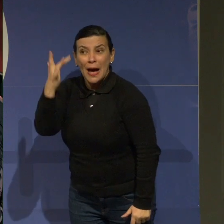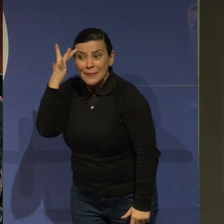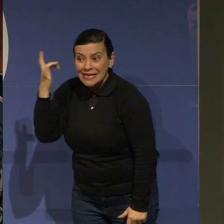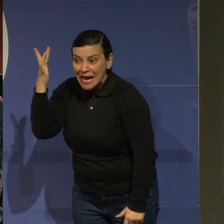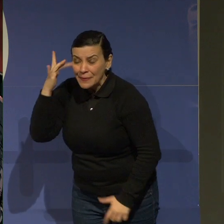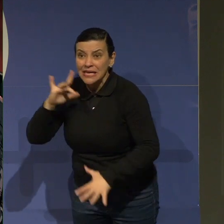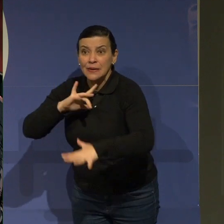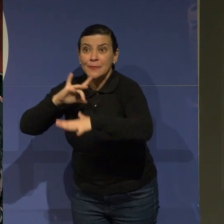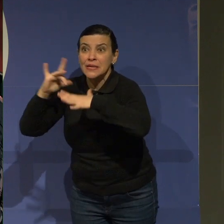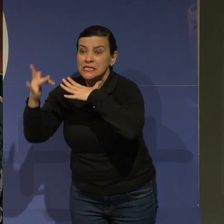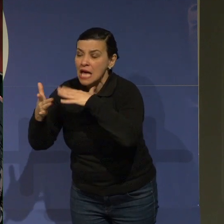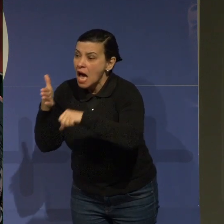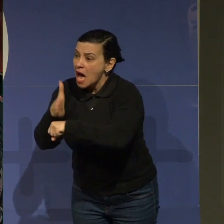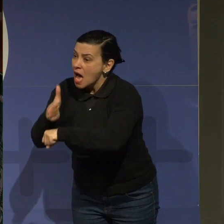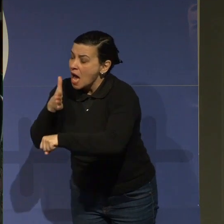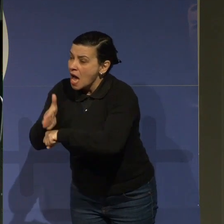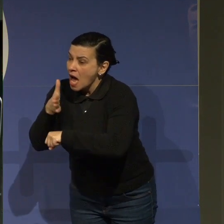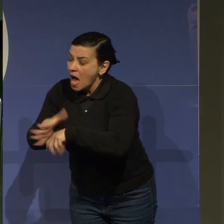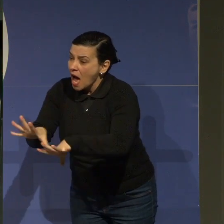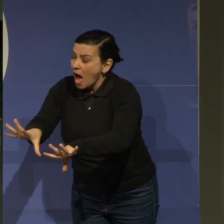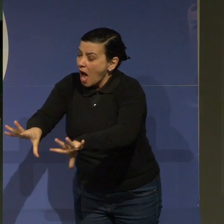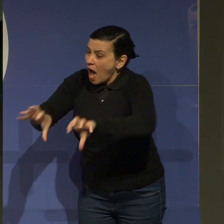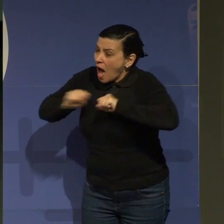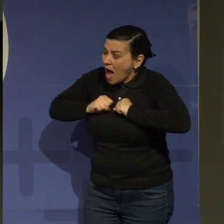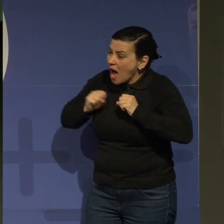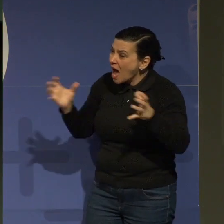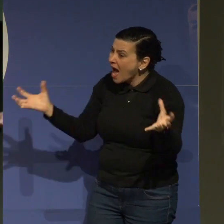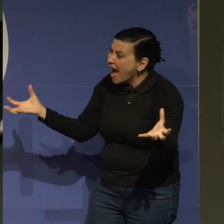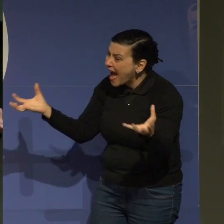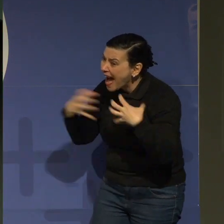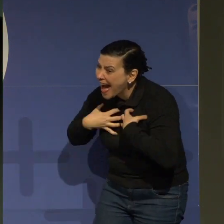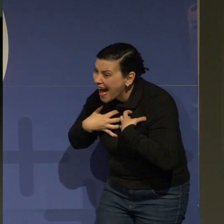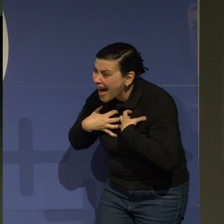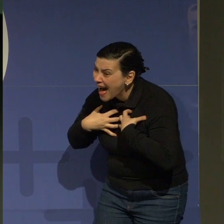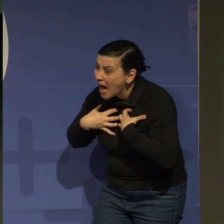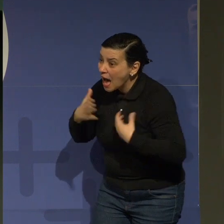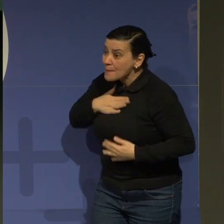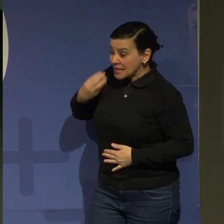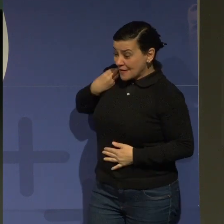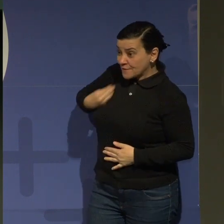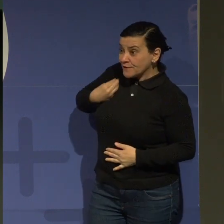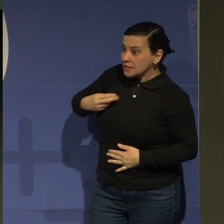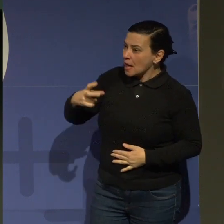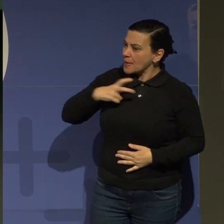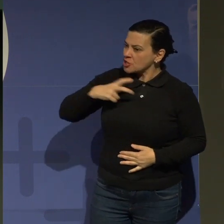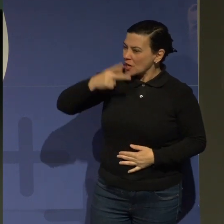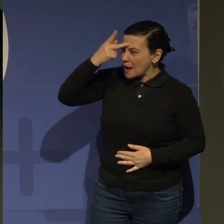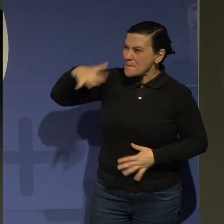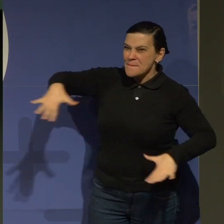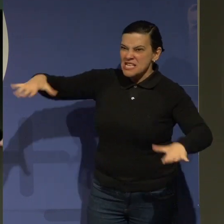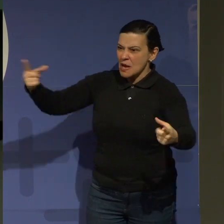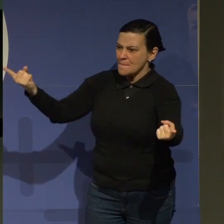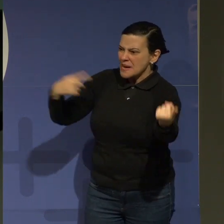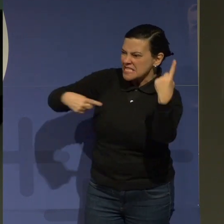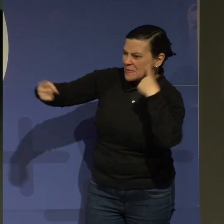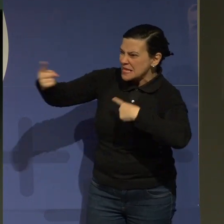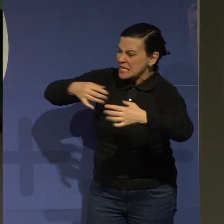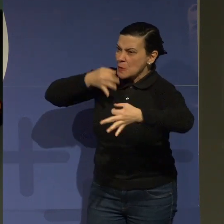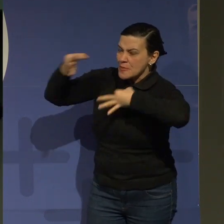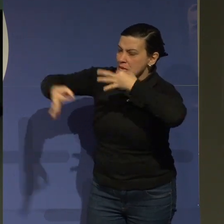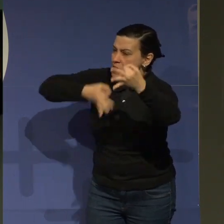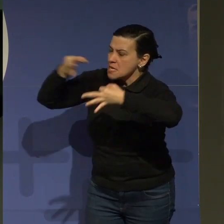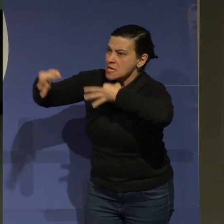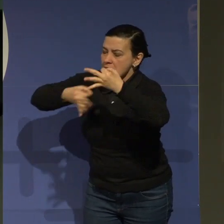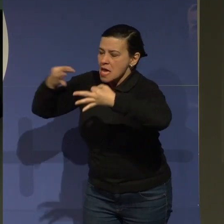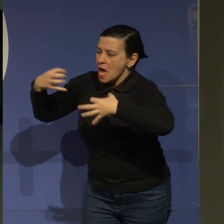mais crescente por conta de tanta gente querendo opinar sobre a vida alheia e fazendo mau uso